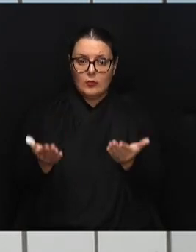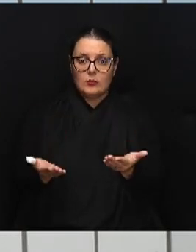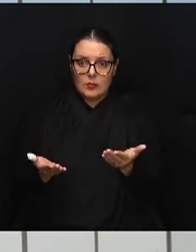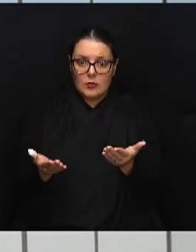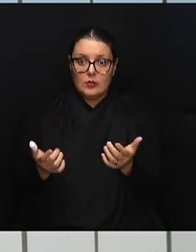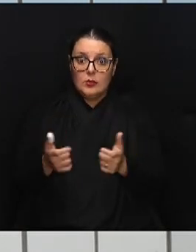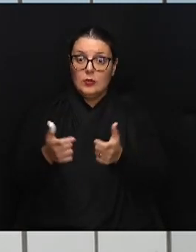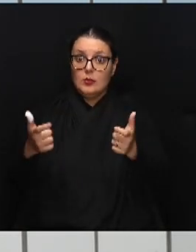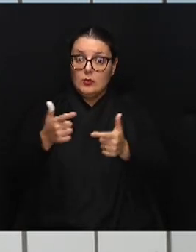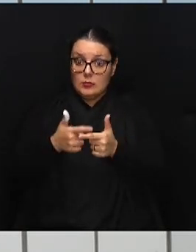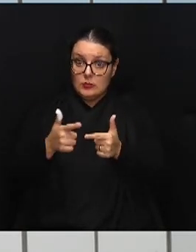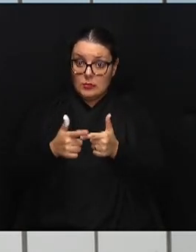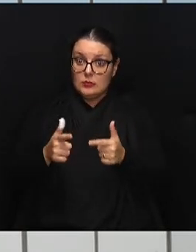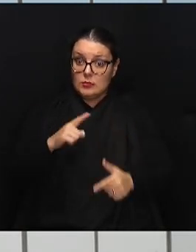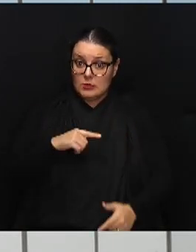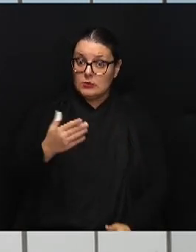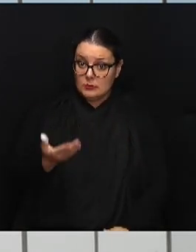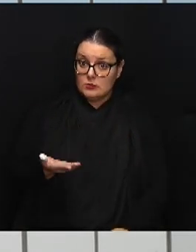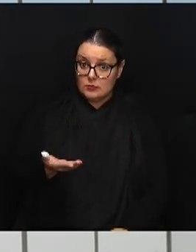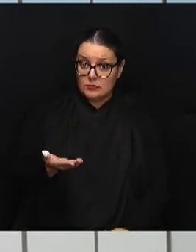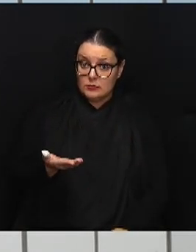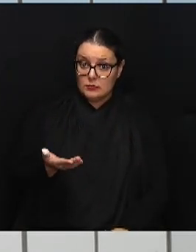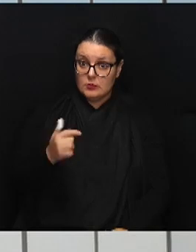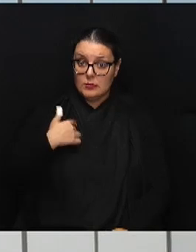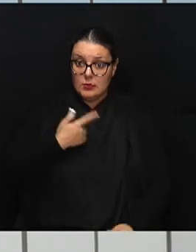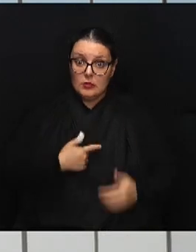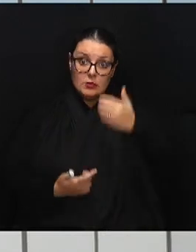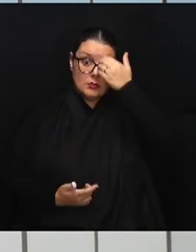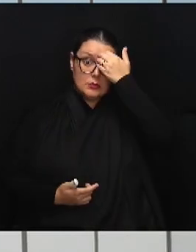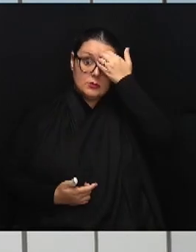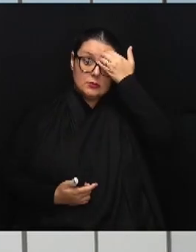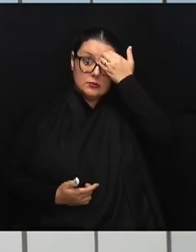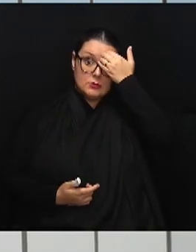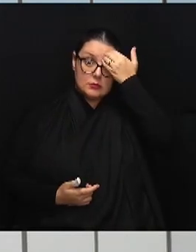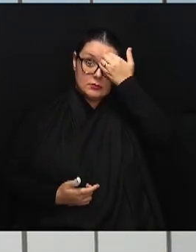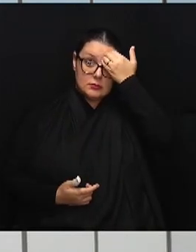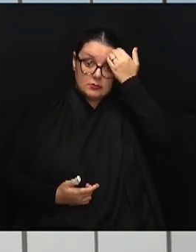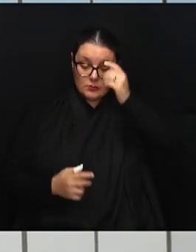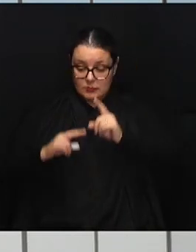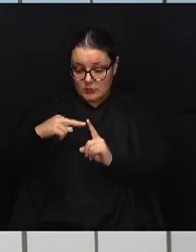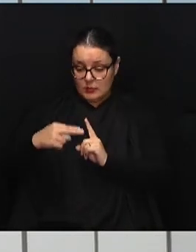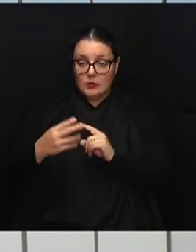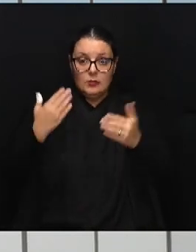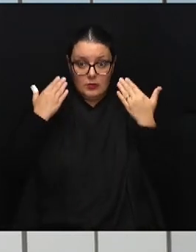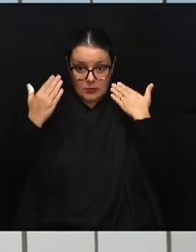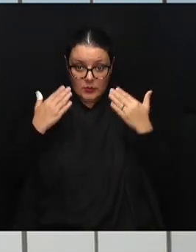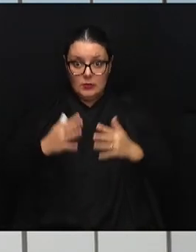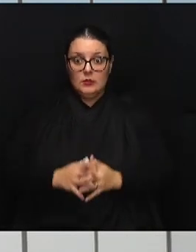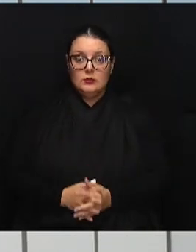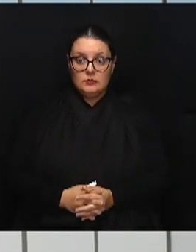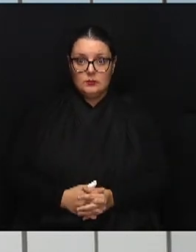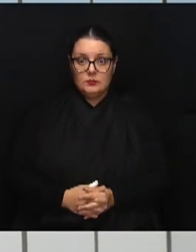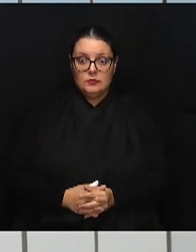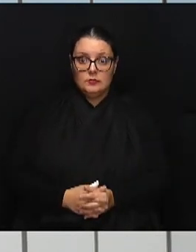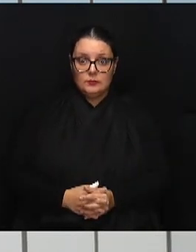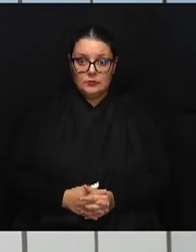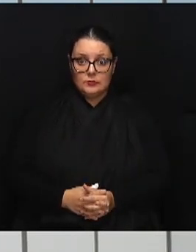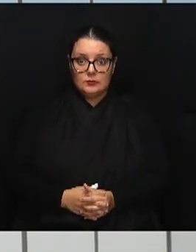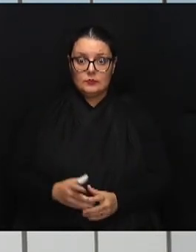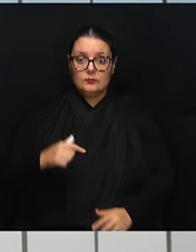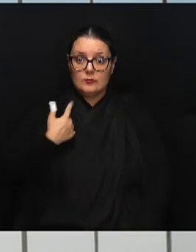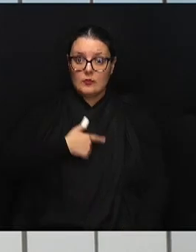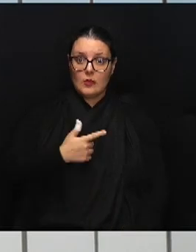grande problema que nós temos é isso. Nós temos, e aí eu falo do ponto de vista da psicologia, nós temos